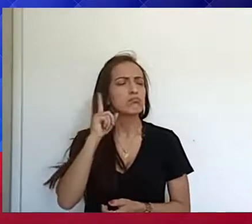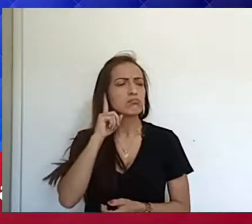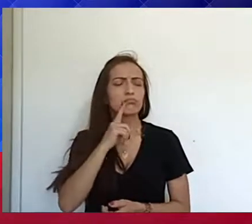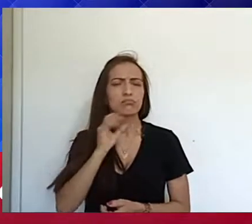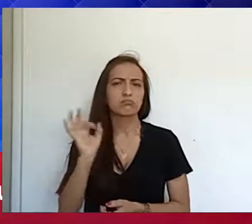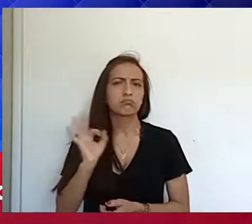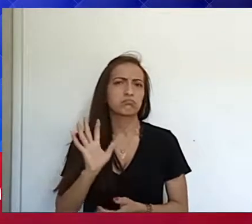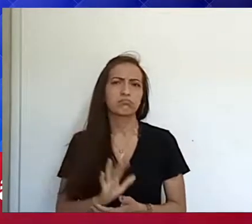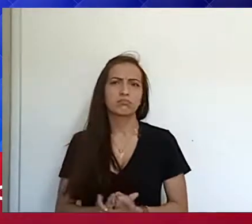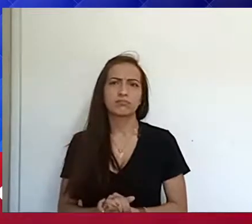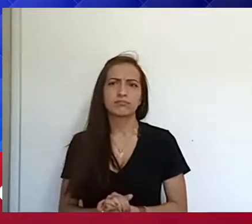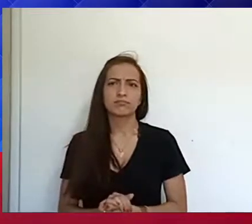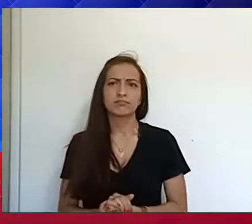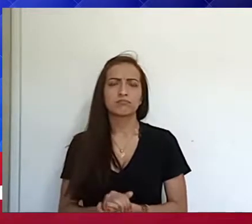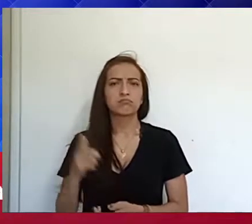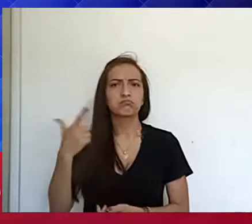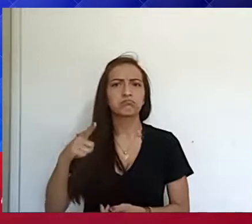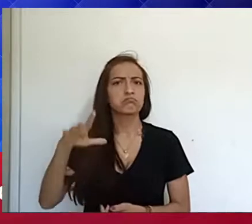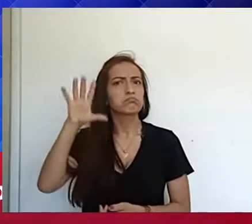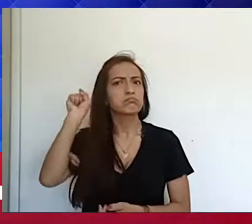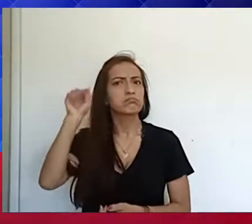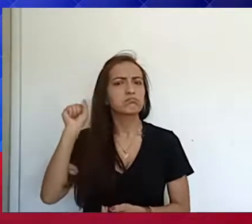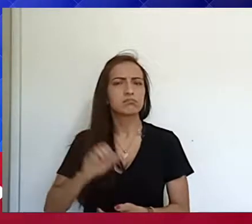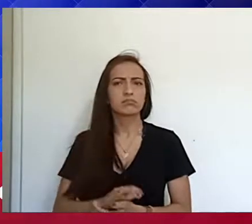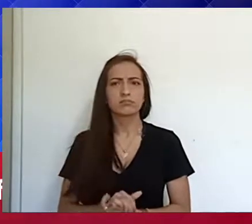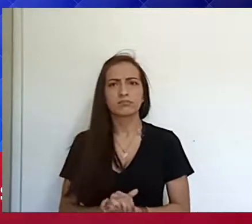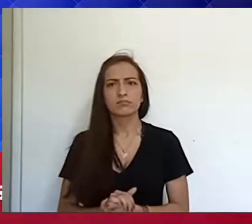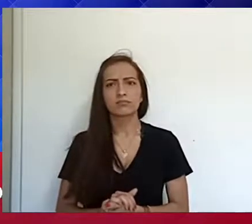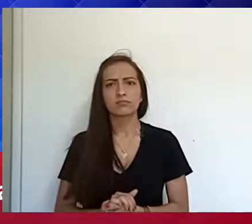Estamos sem áudio ainda. Vamos seguir.